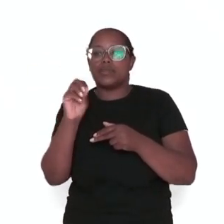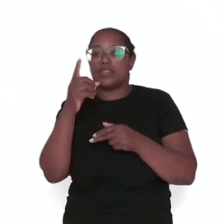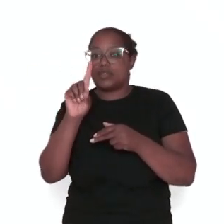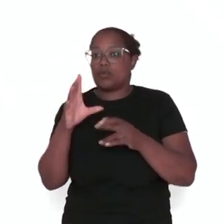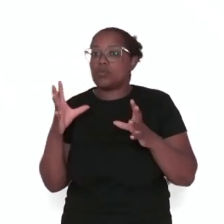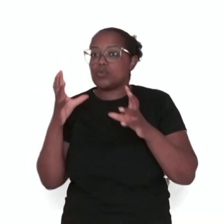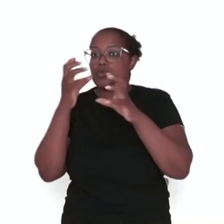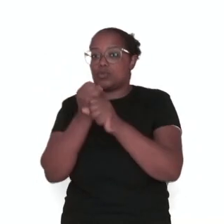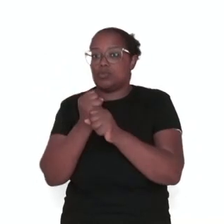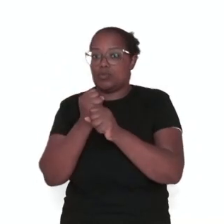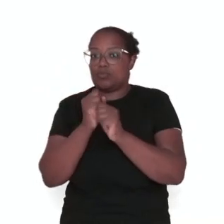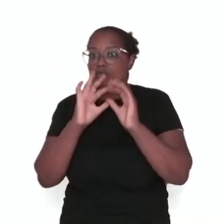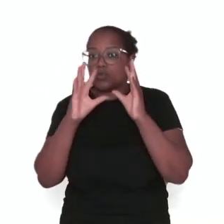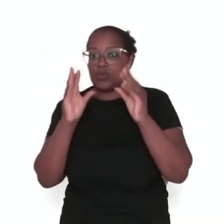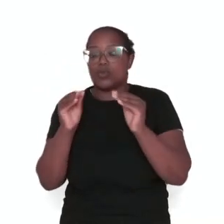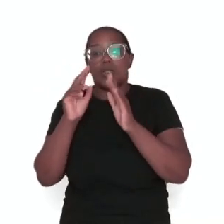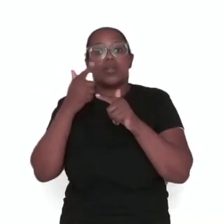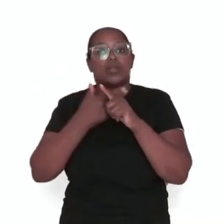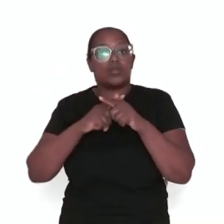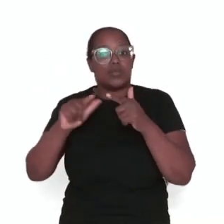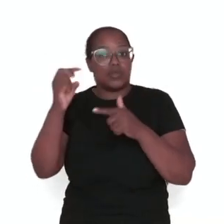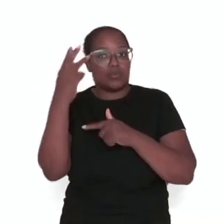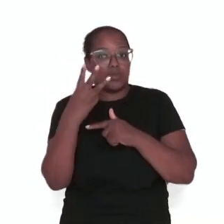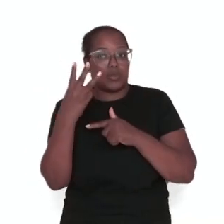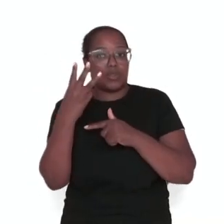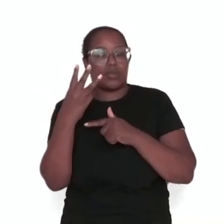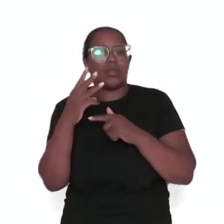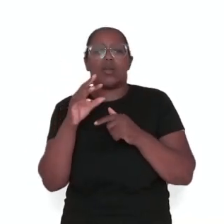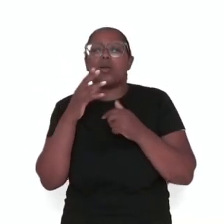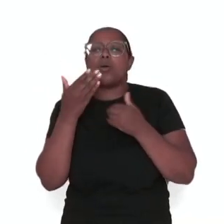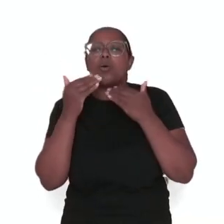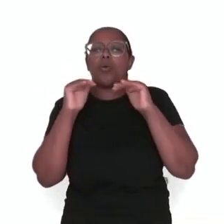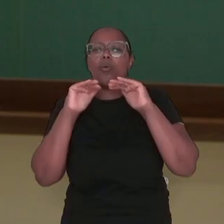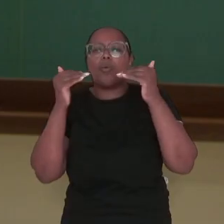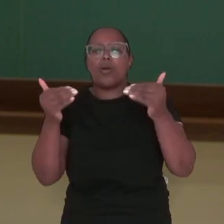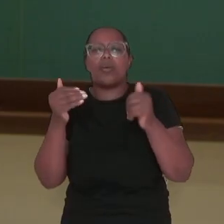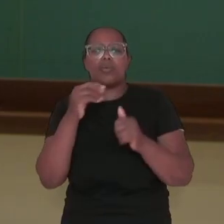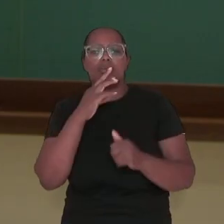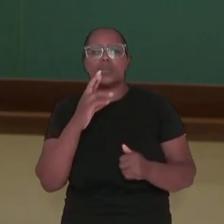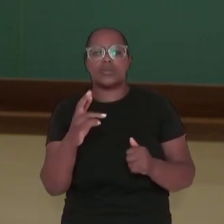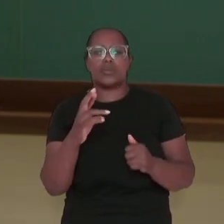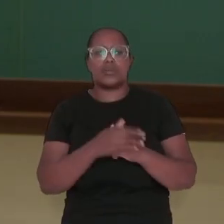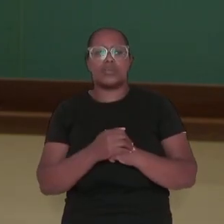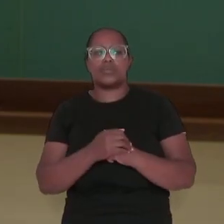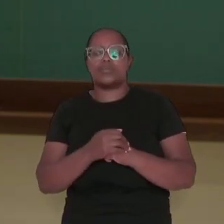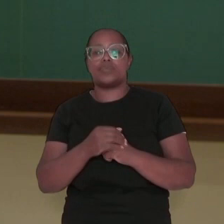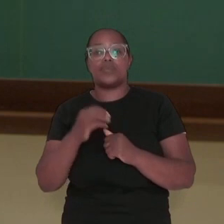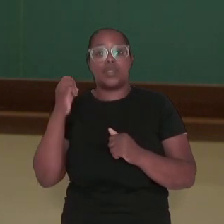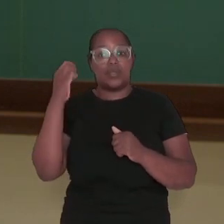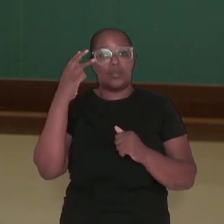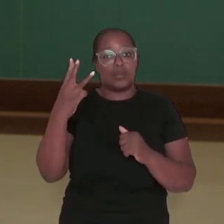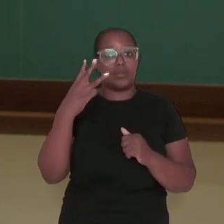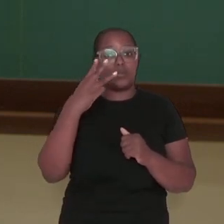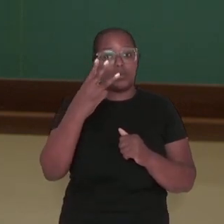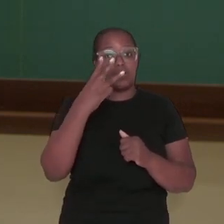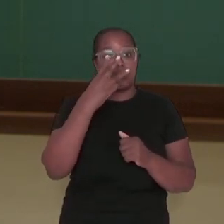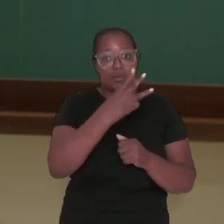o próprio 1 milhão. Dividiu por 3. Qual é o resultado, pessoal? O resultado é